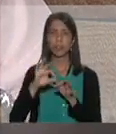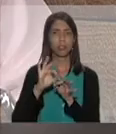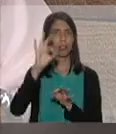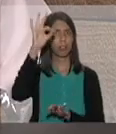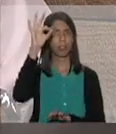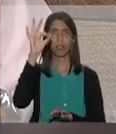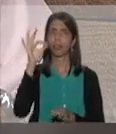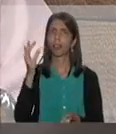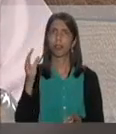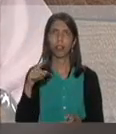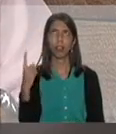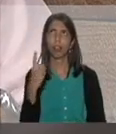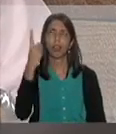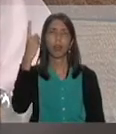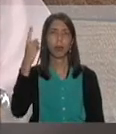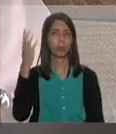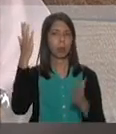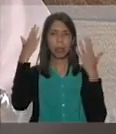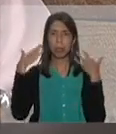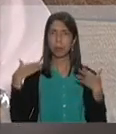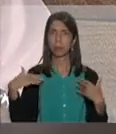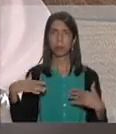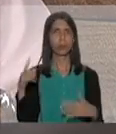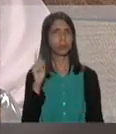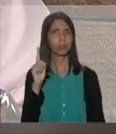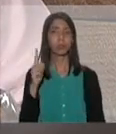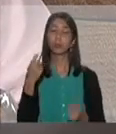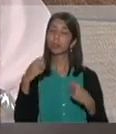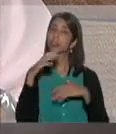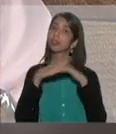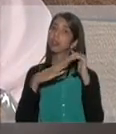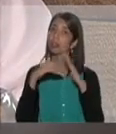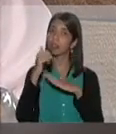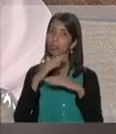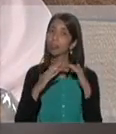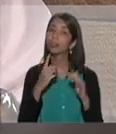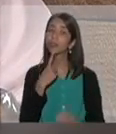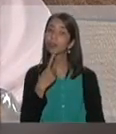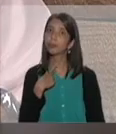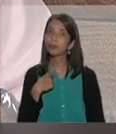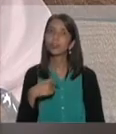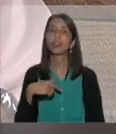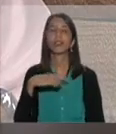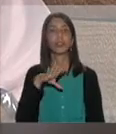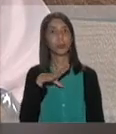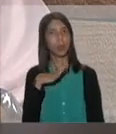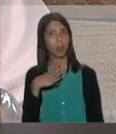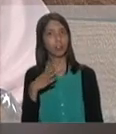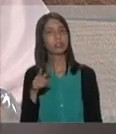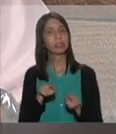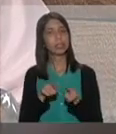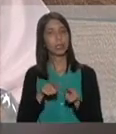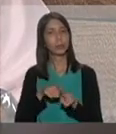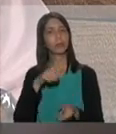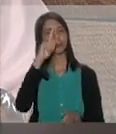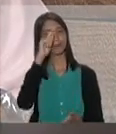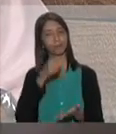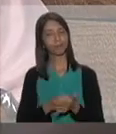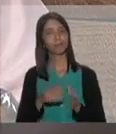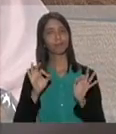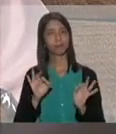não precisa ter 2 metros de altura, não precisa ter uma vasta cabeleira, não precisa ter nada, ele precisa ter talento, muita vontade, muita coragem e